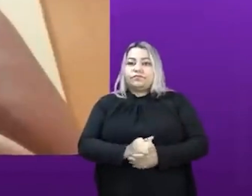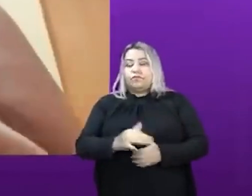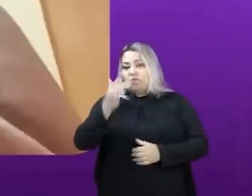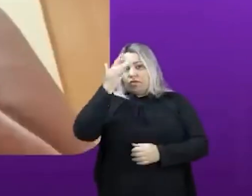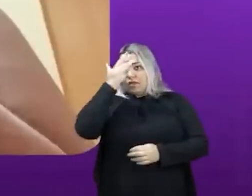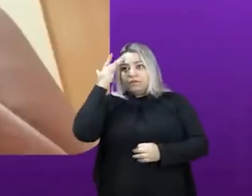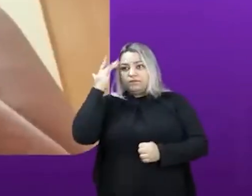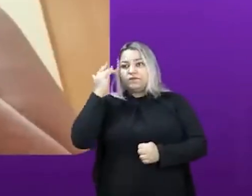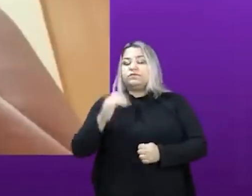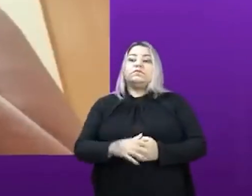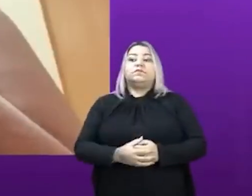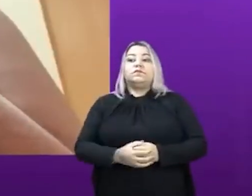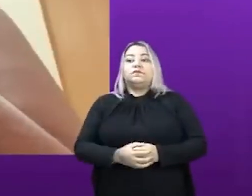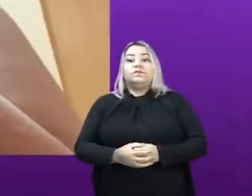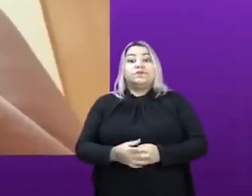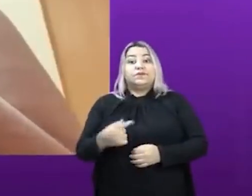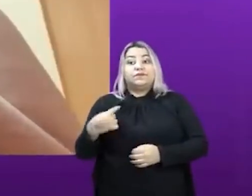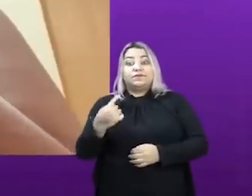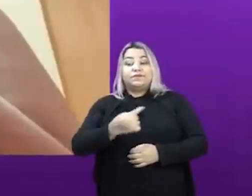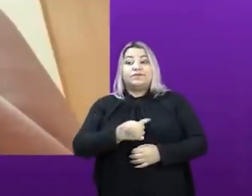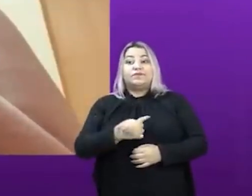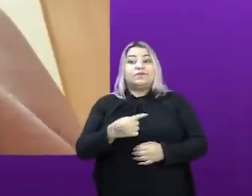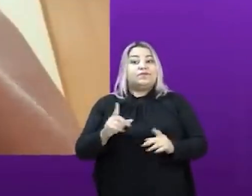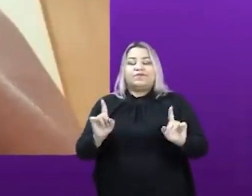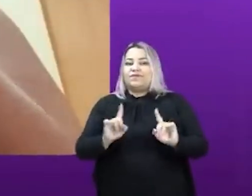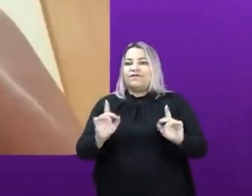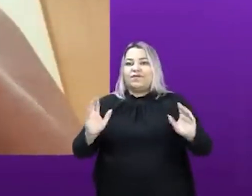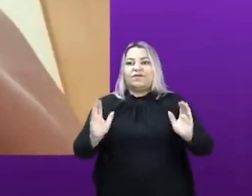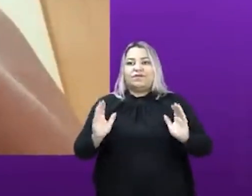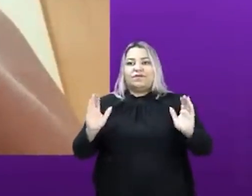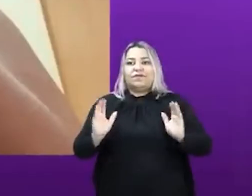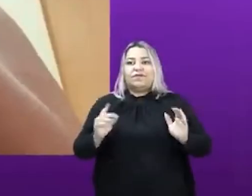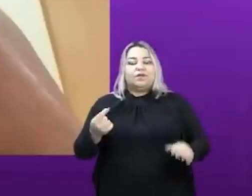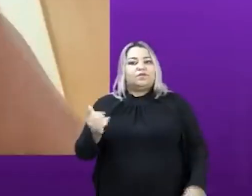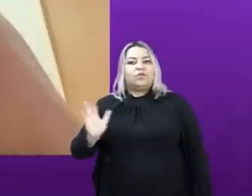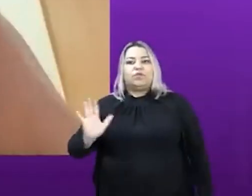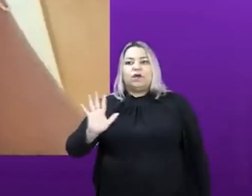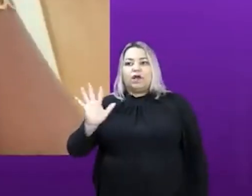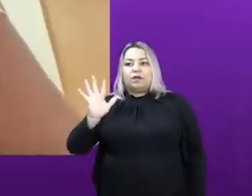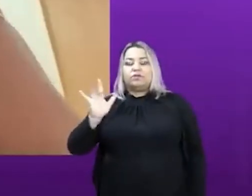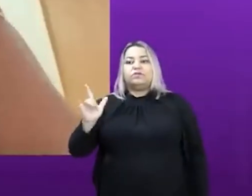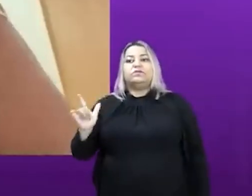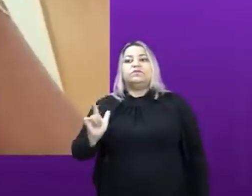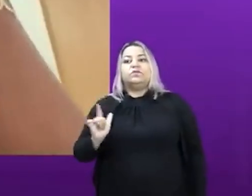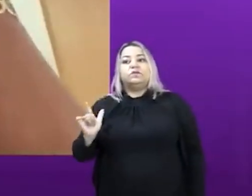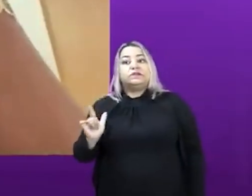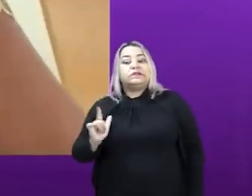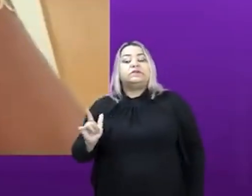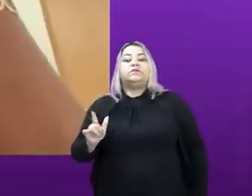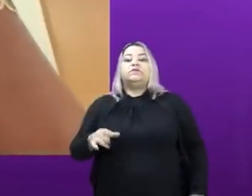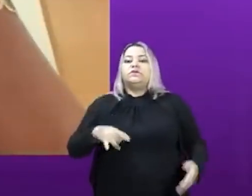assim. E aí a gente viu que não estava rico, não, que era tudo muito caro, que tinha que ter nota, que tinha que ser